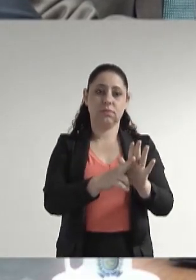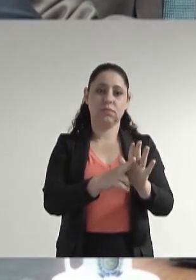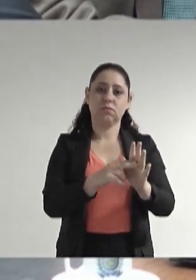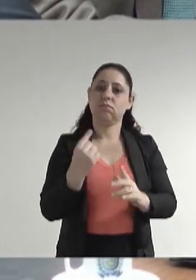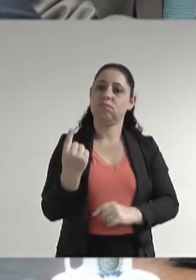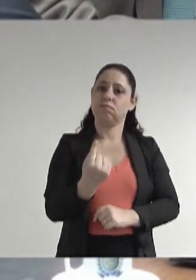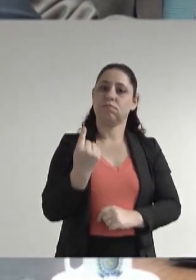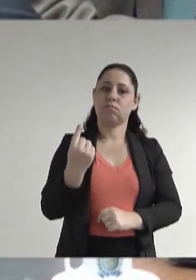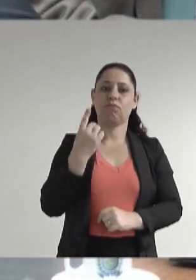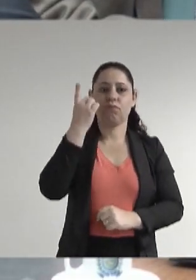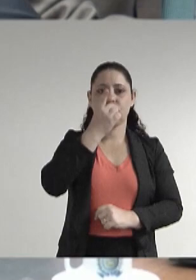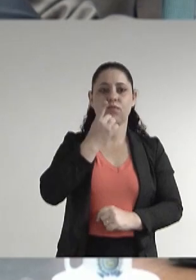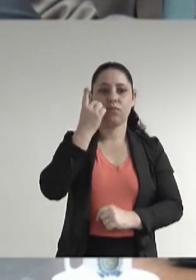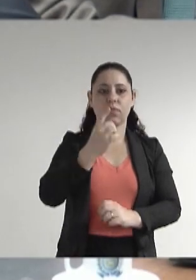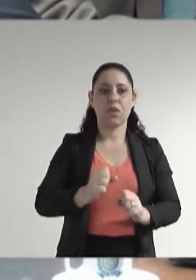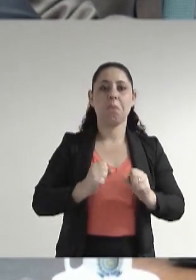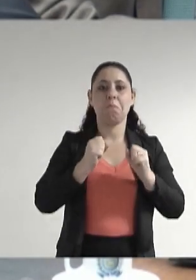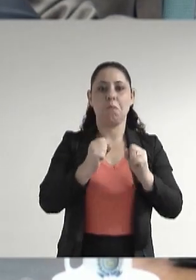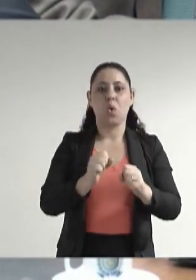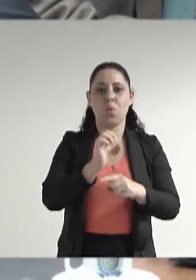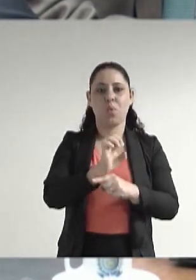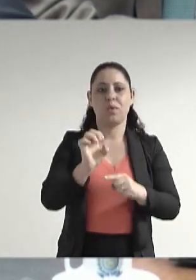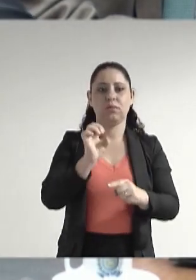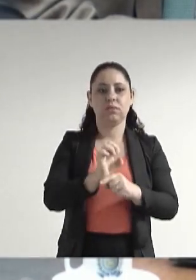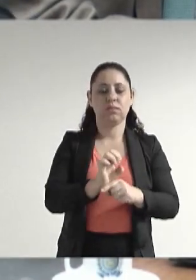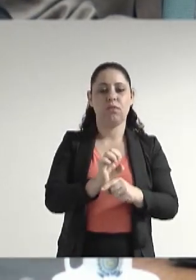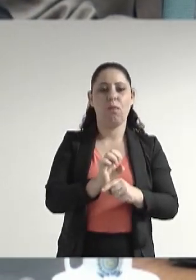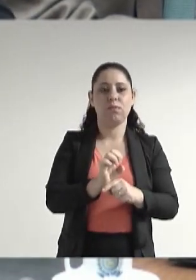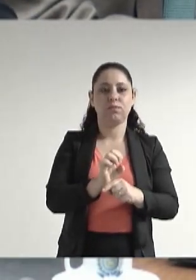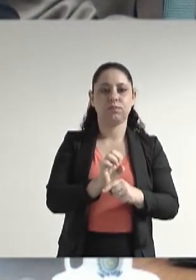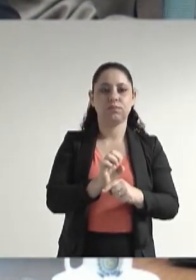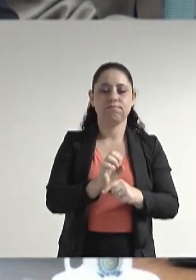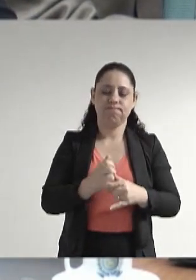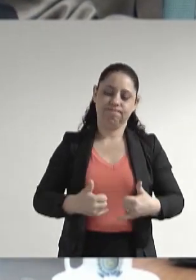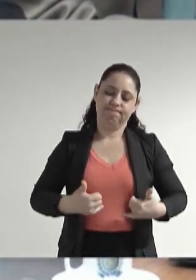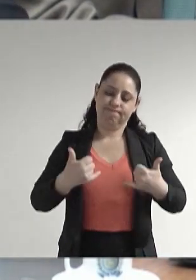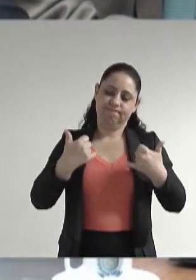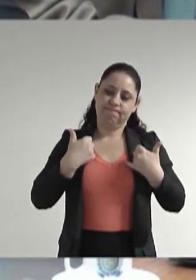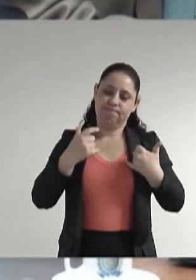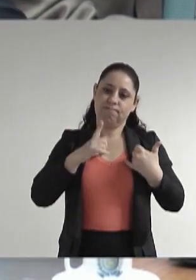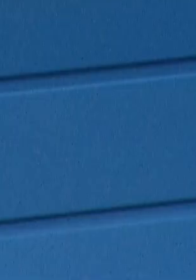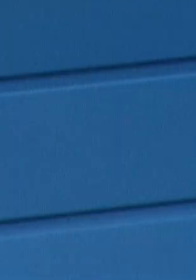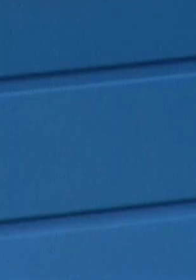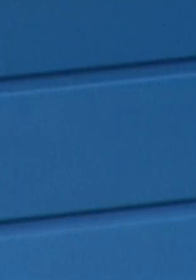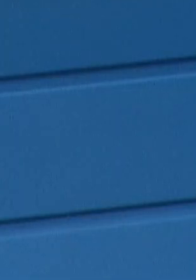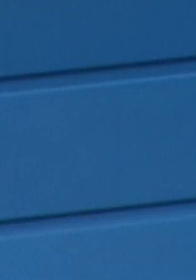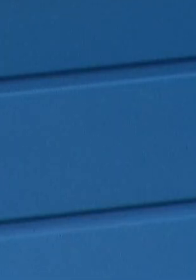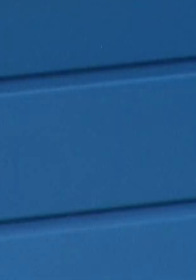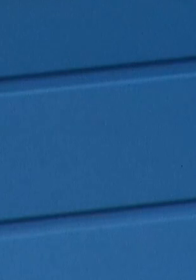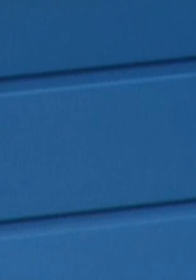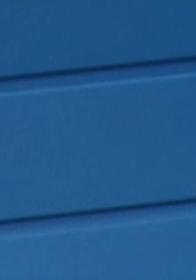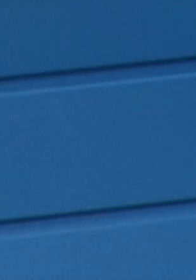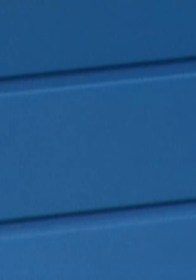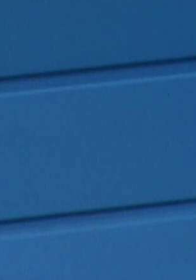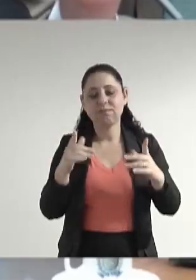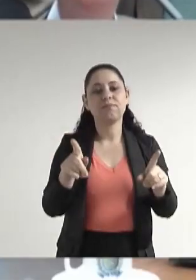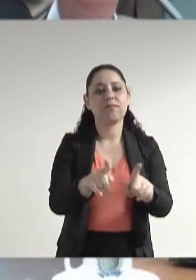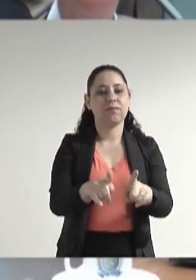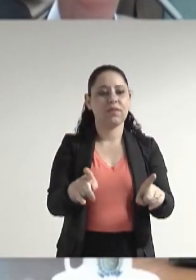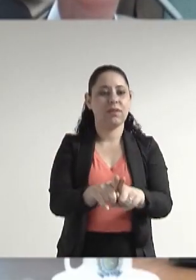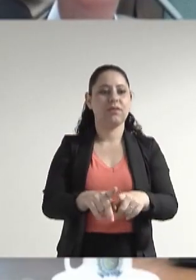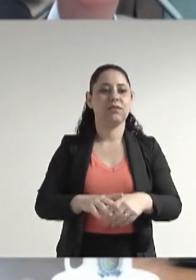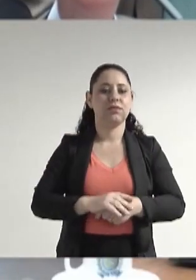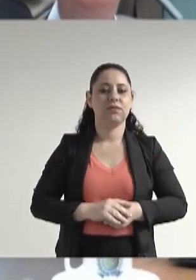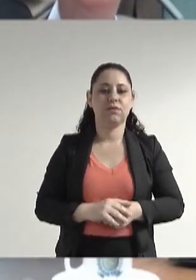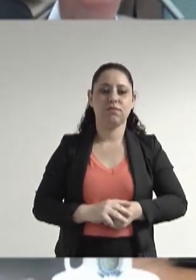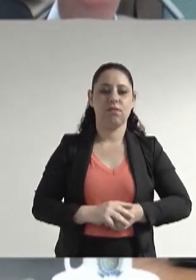único deputado do Podemos aqui no Estado, seria uma honra, seria uma honra tê-lo conosco. Então seja muito bem-vindo também. Obrigado.